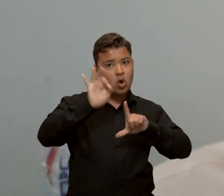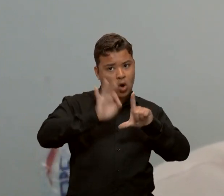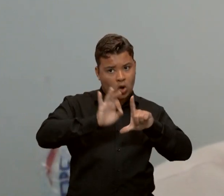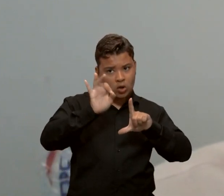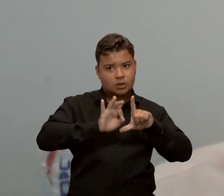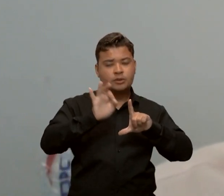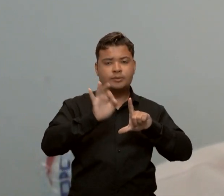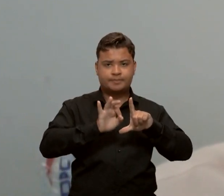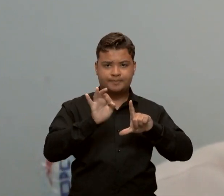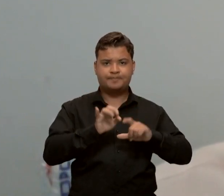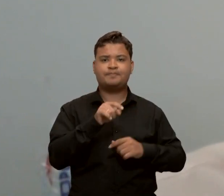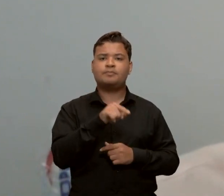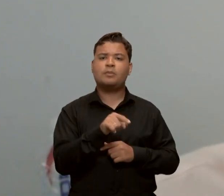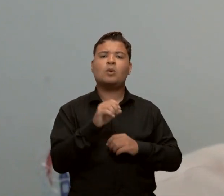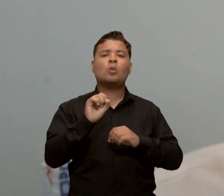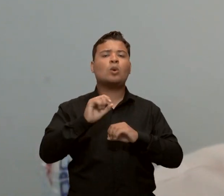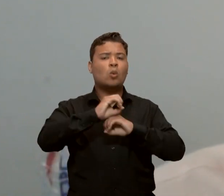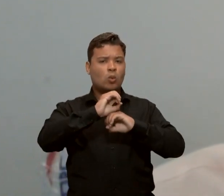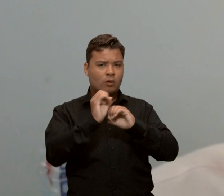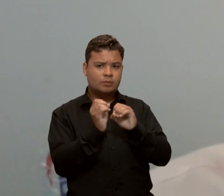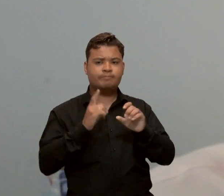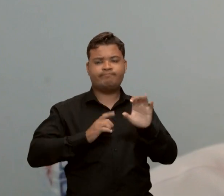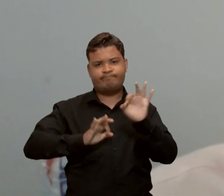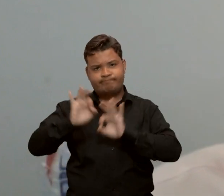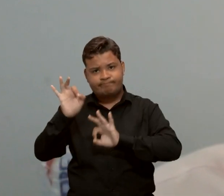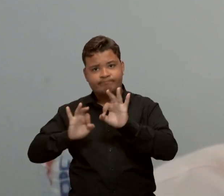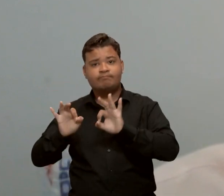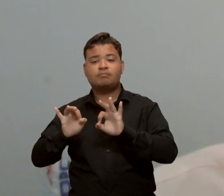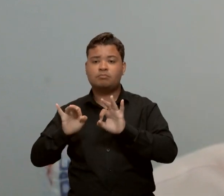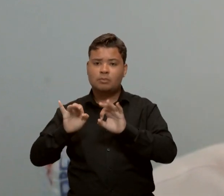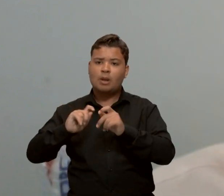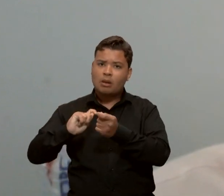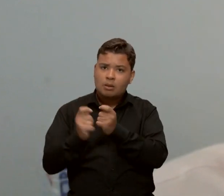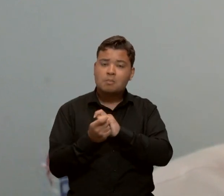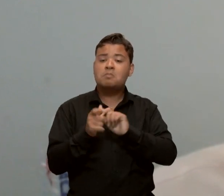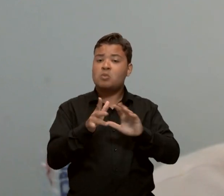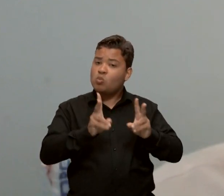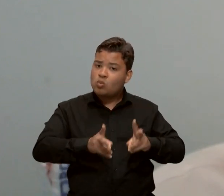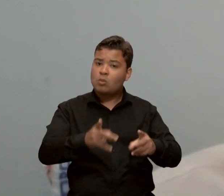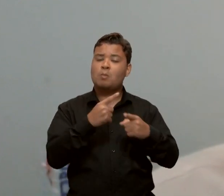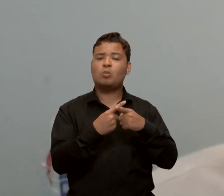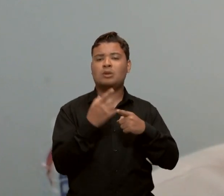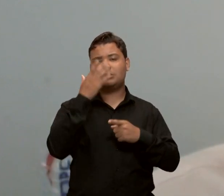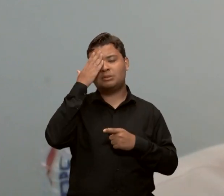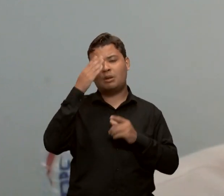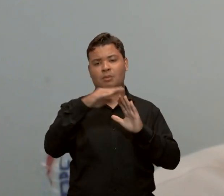então reformula, entendendo que esse é um programa muito importante, é uma referência